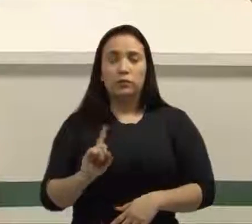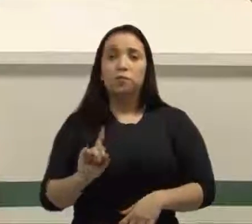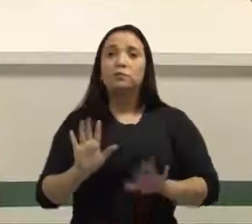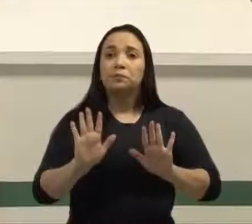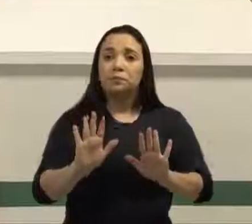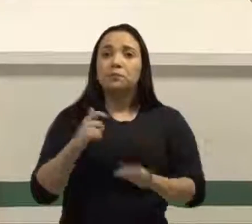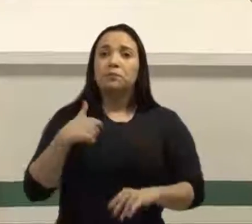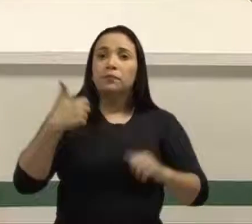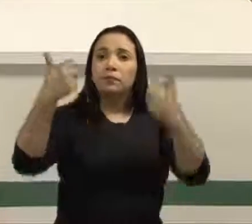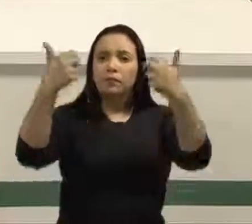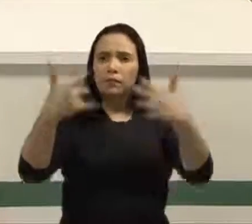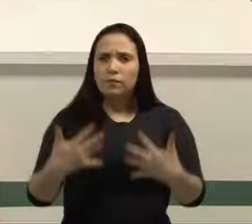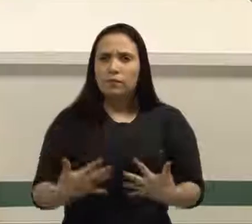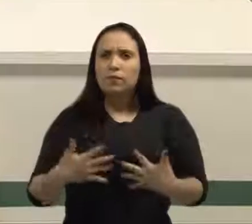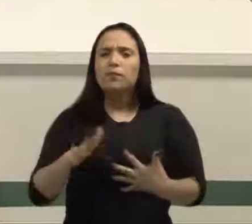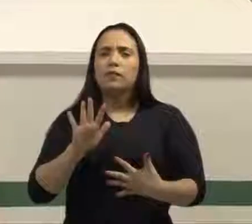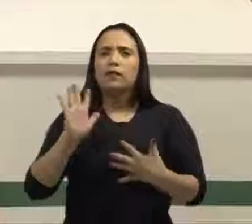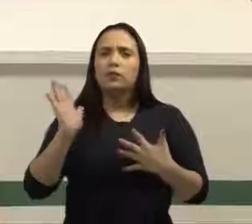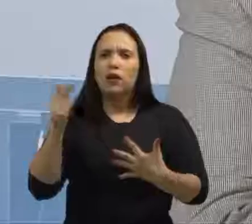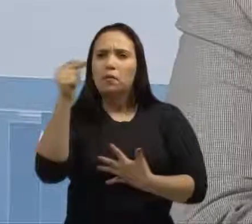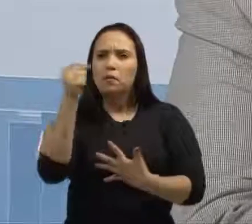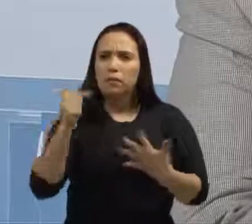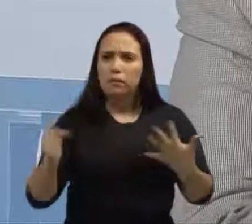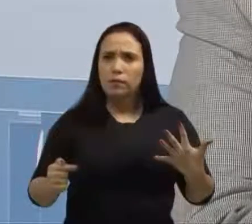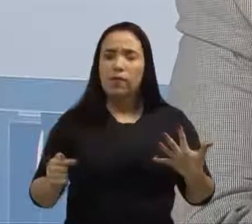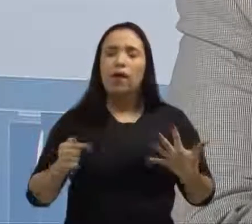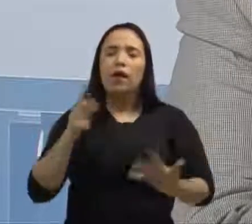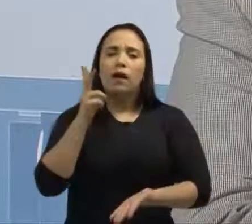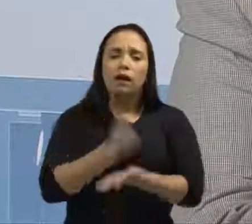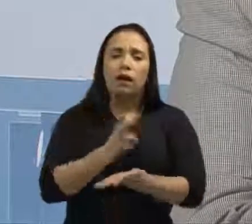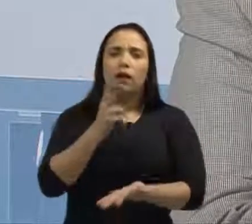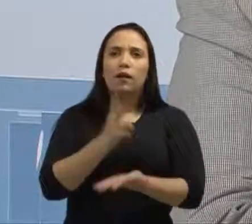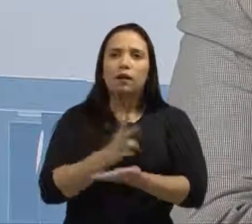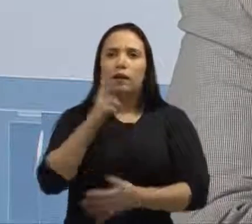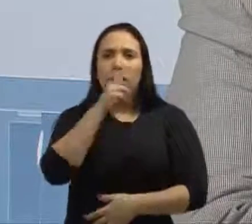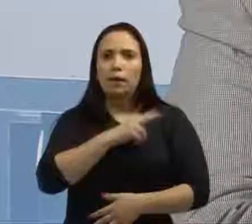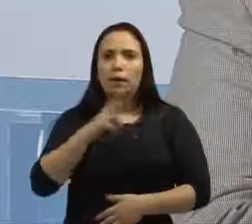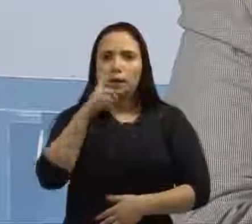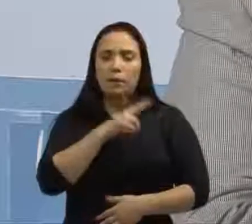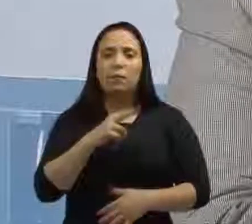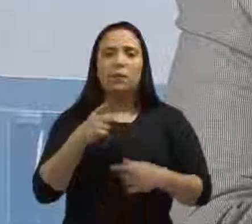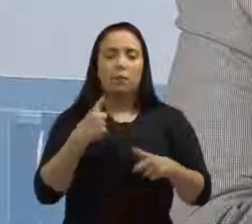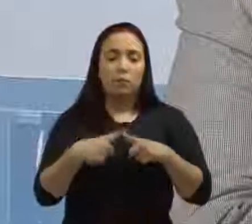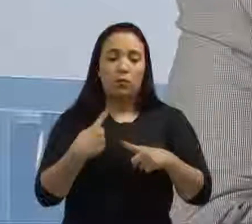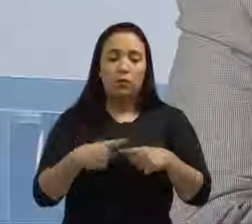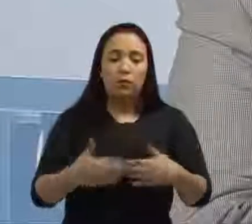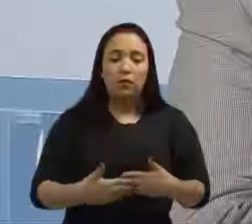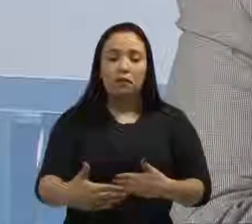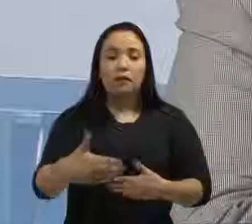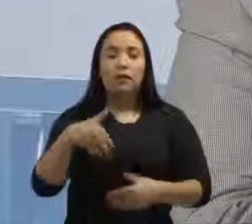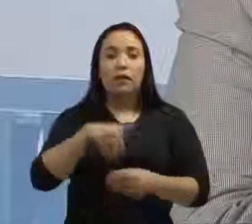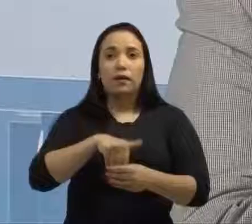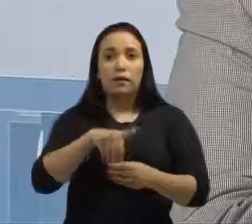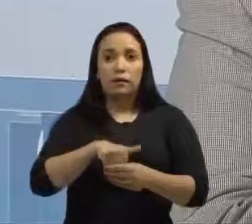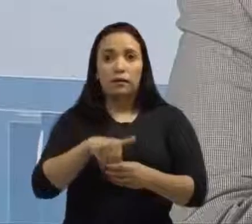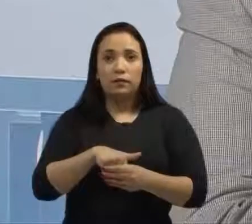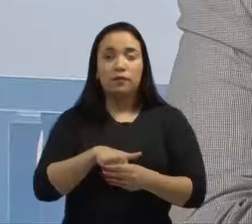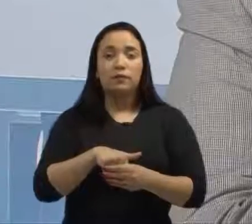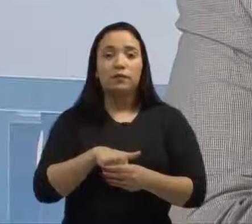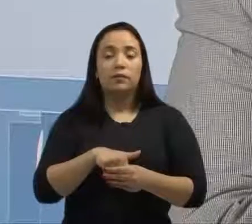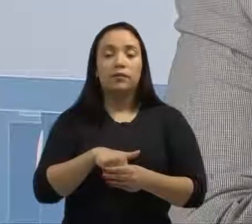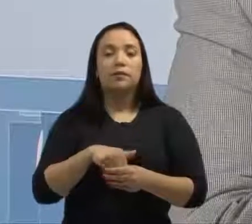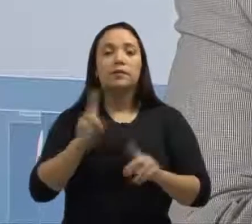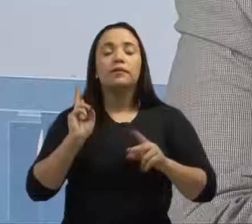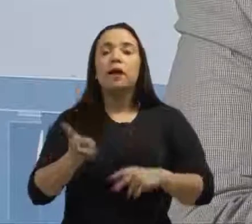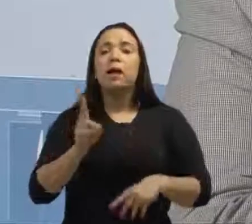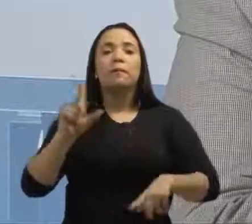autorizou. Onde é que eu estou querendo chegar? A gente já falou muito sobre isso, mas é bom repetir, porque a gente está num ano de eleição e merece ser esclarecido. E